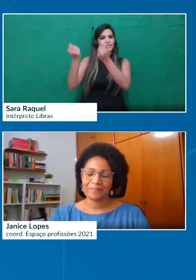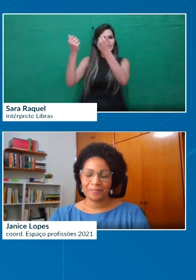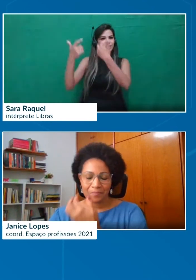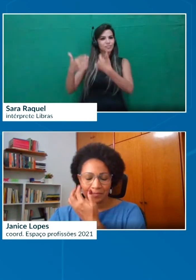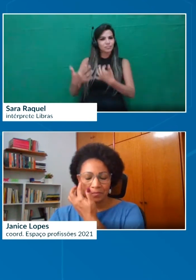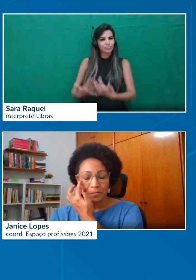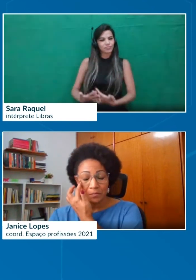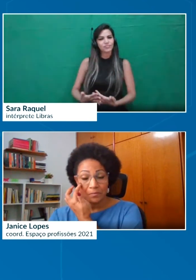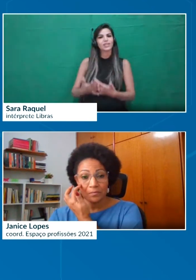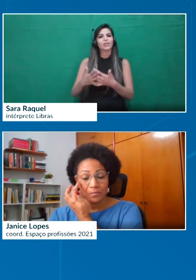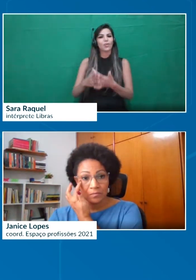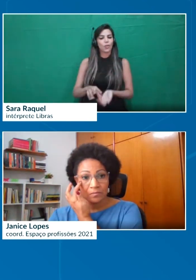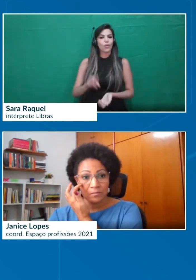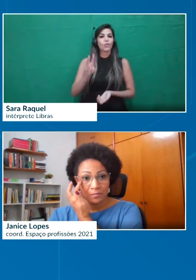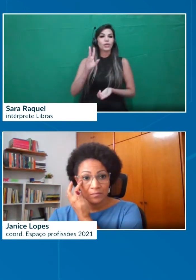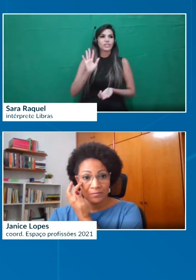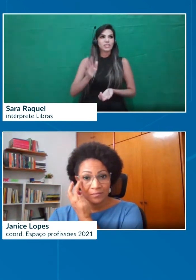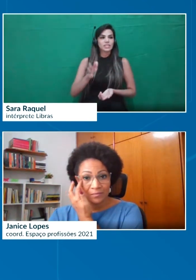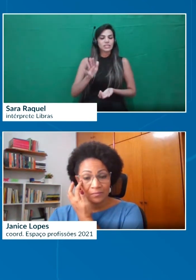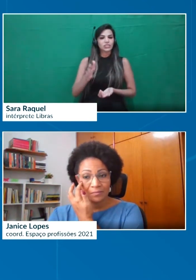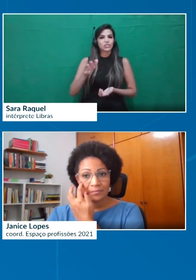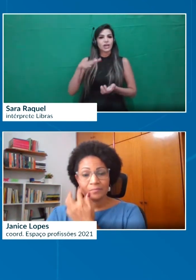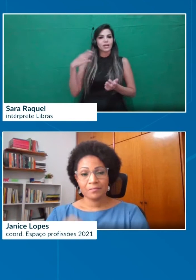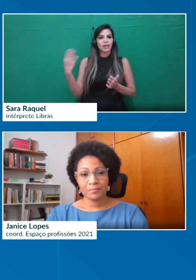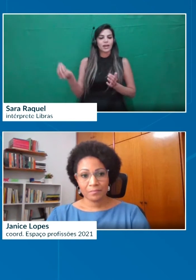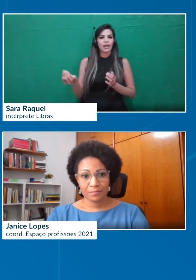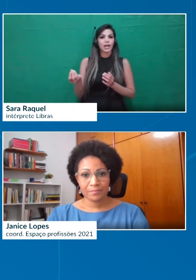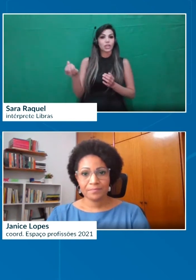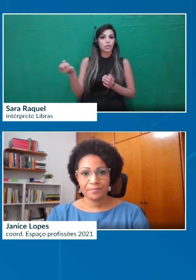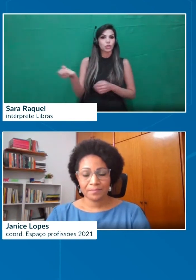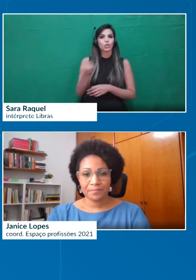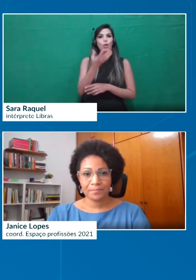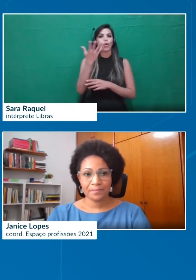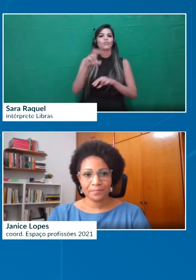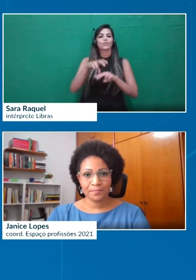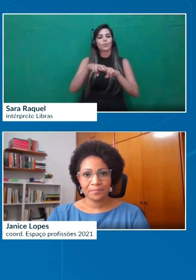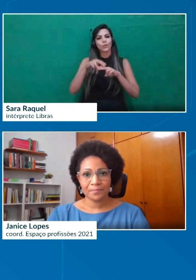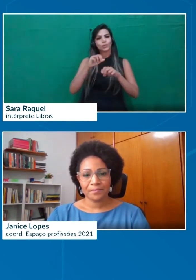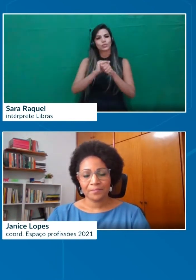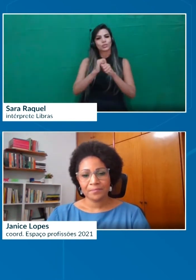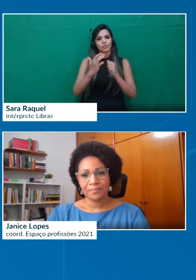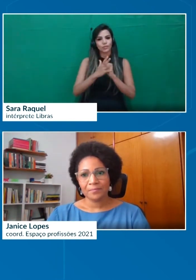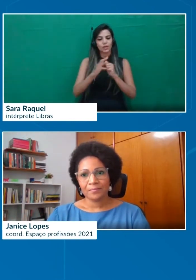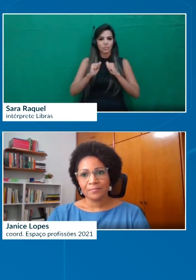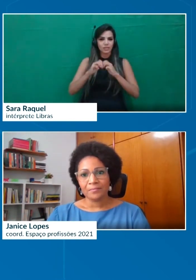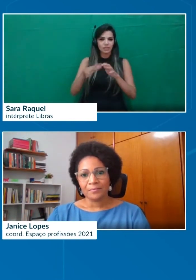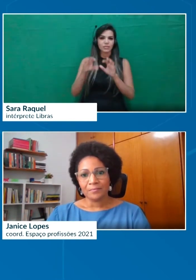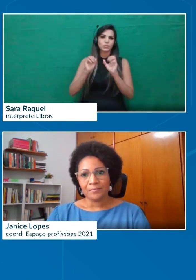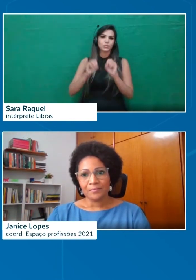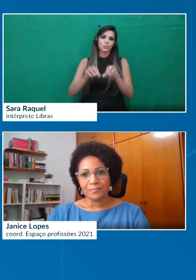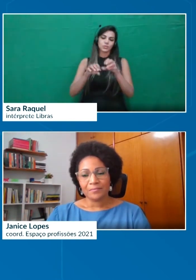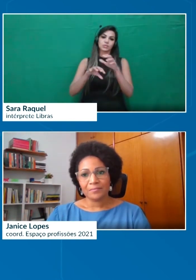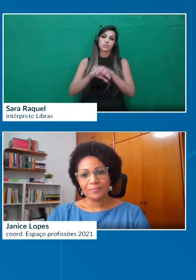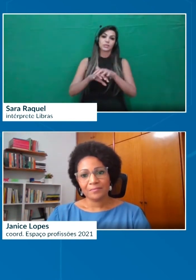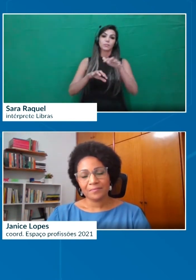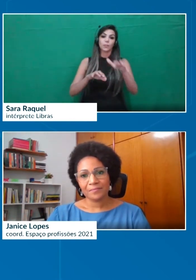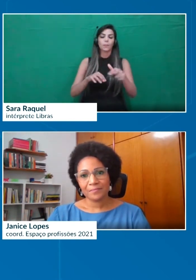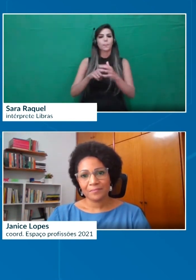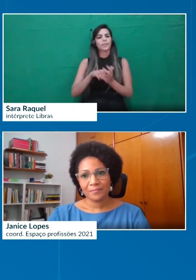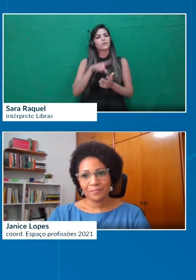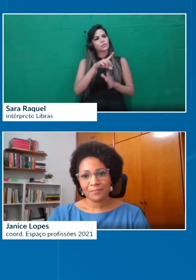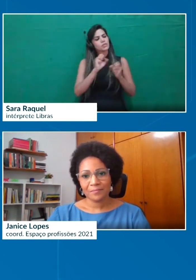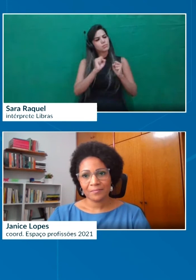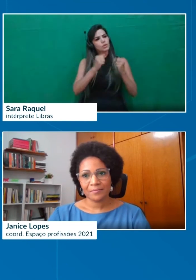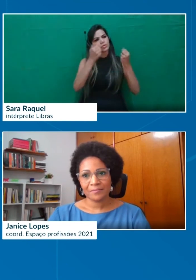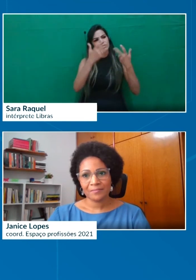implantadas ou talvez promovidas em função da pandemia, né, esse ensino remoto. Eu queria que você falasse um pouquinho como que a